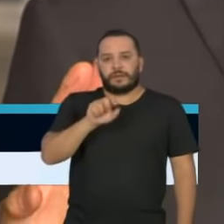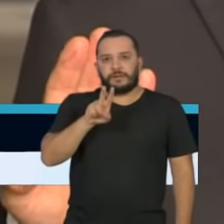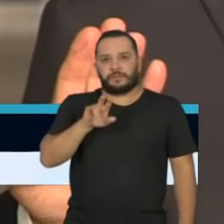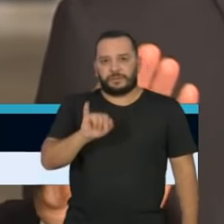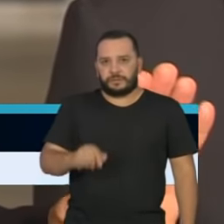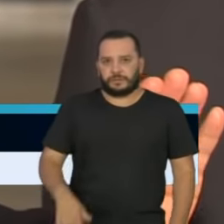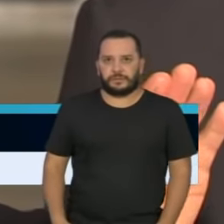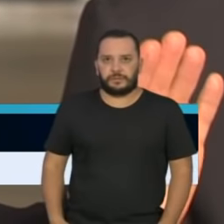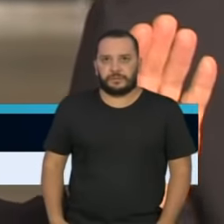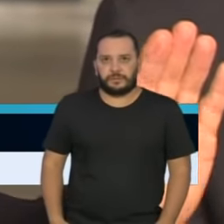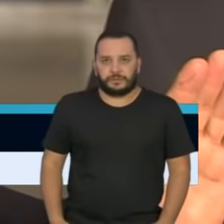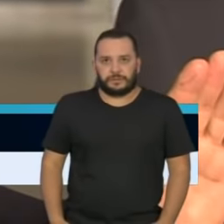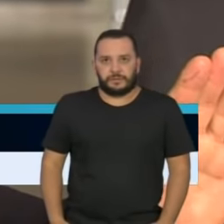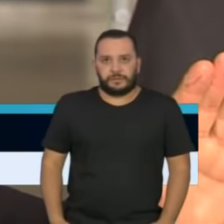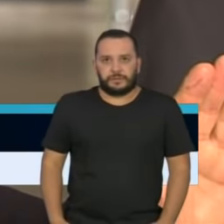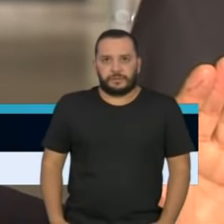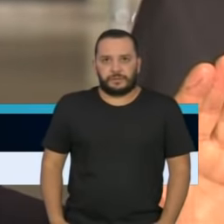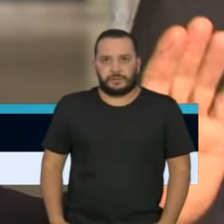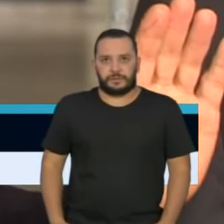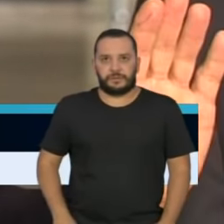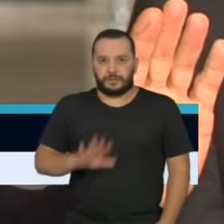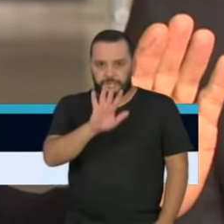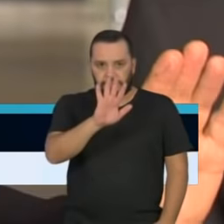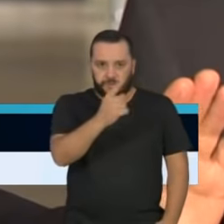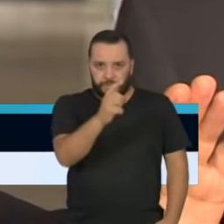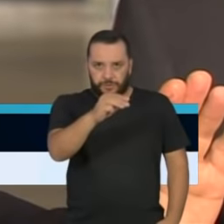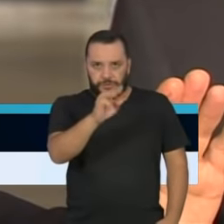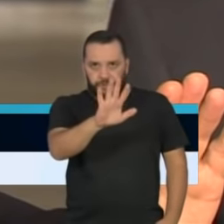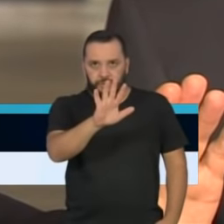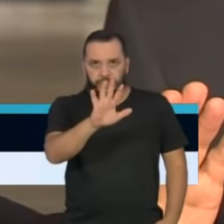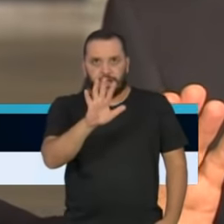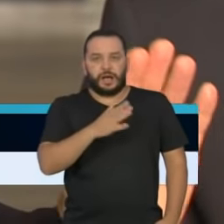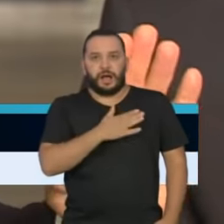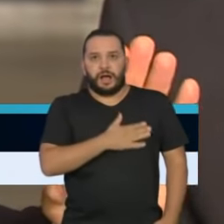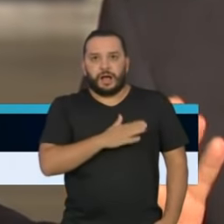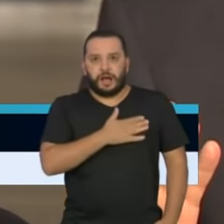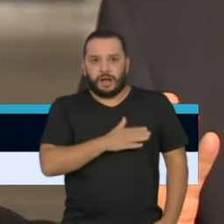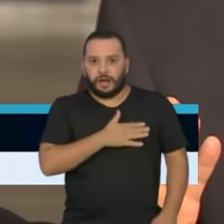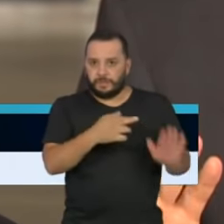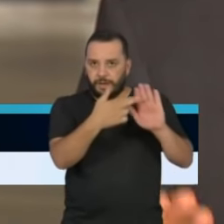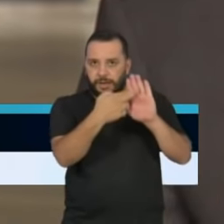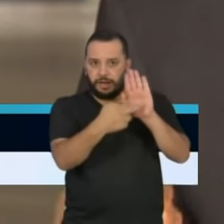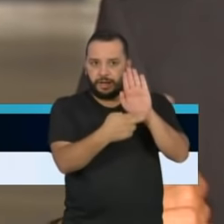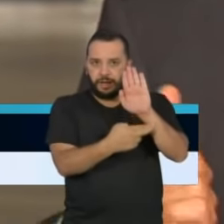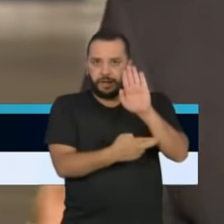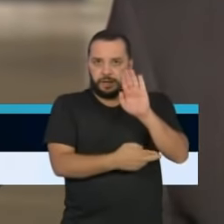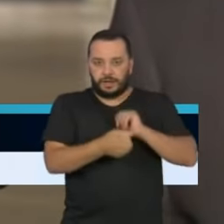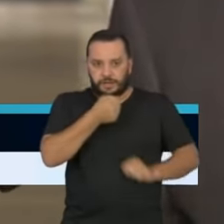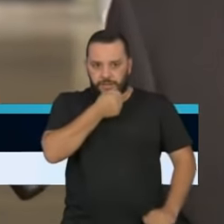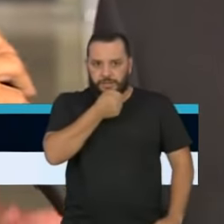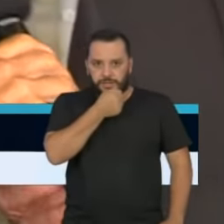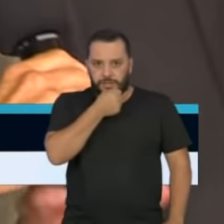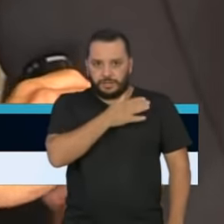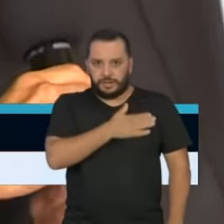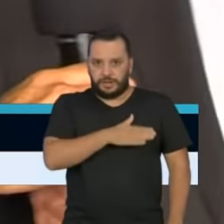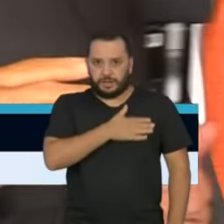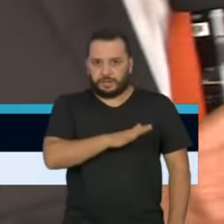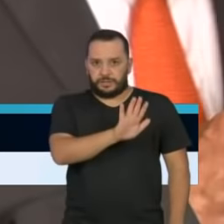Um minutinho, por favor. Um minutinho. Tudo exige disciplina, até uma coletiva de imprensa. Vamos ouvir o doutor Davi